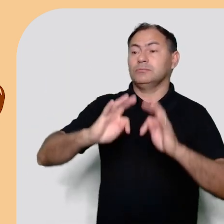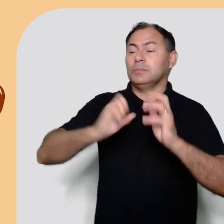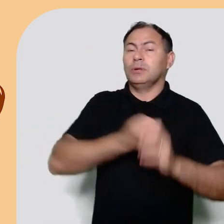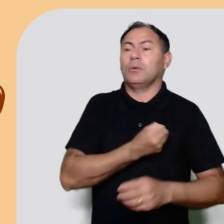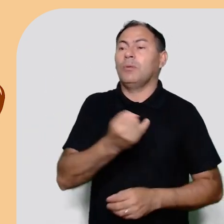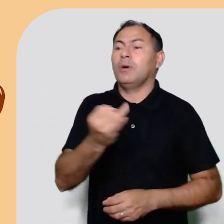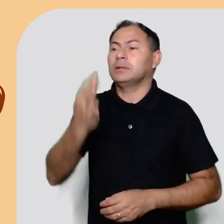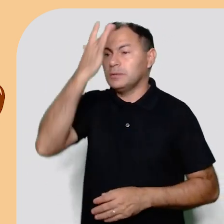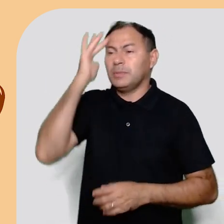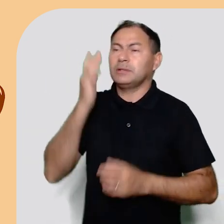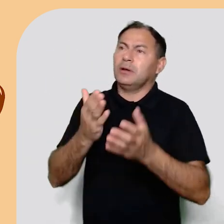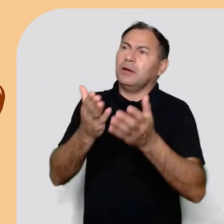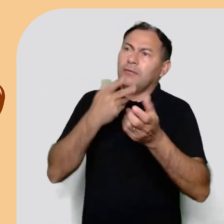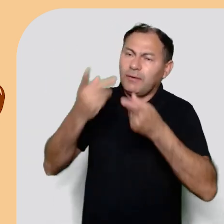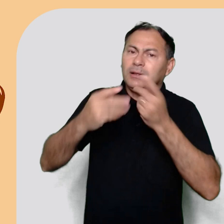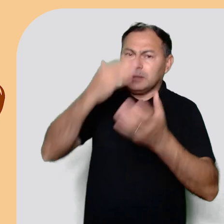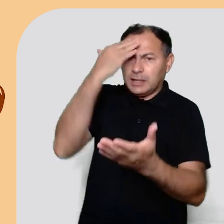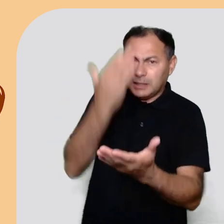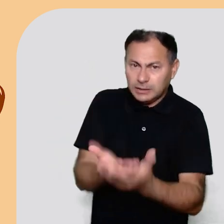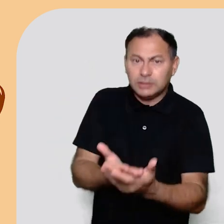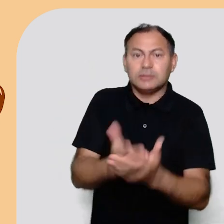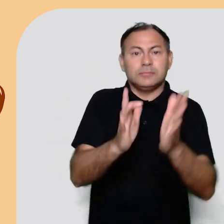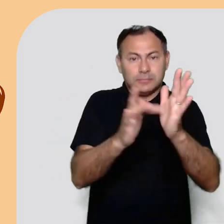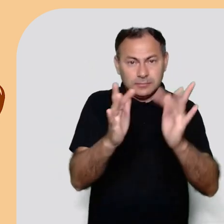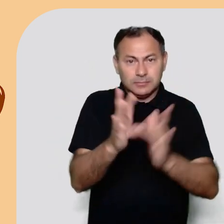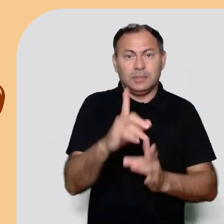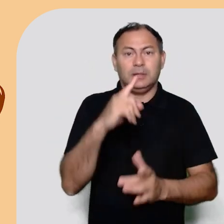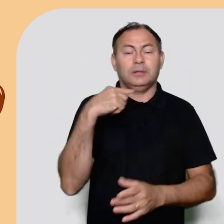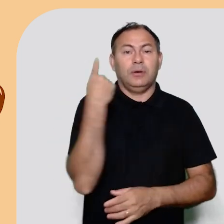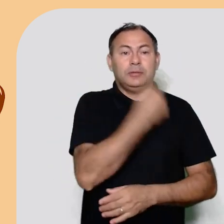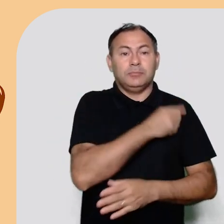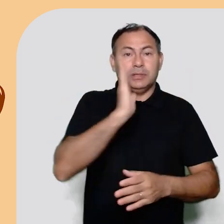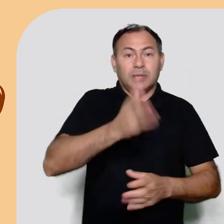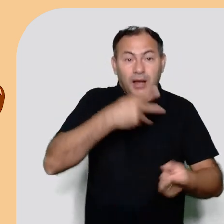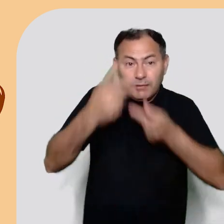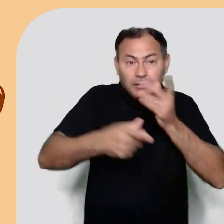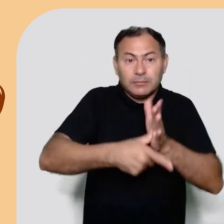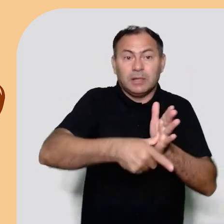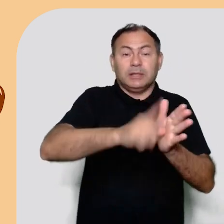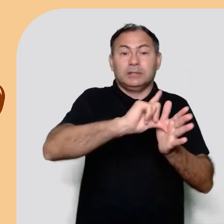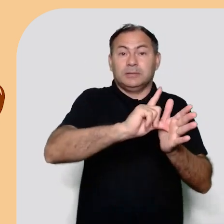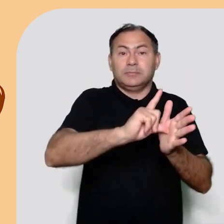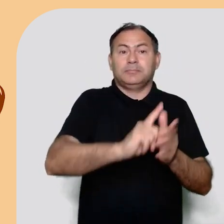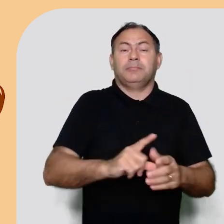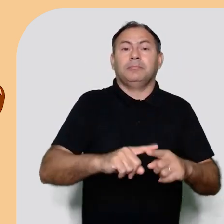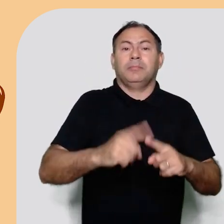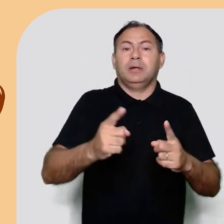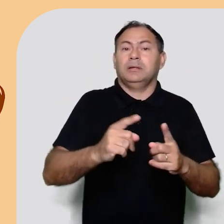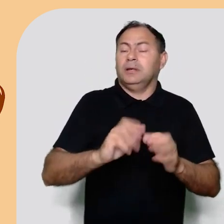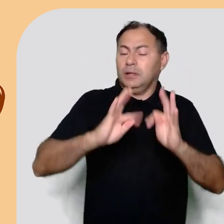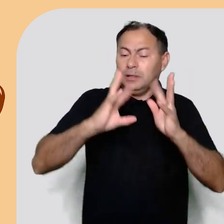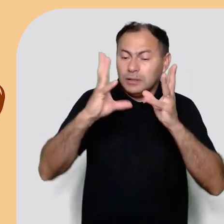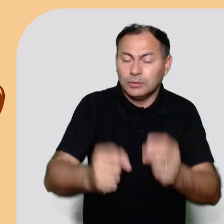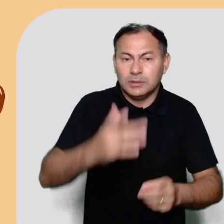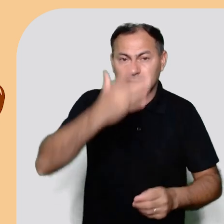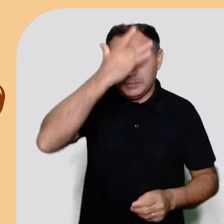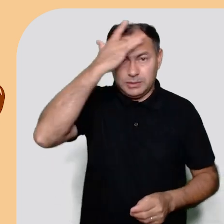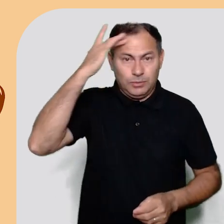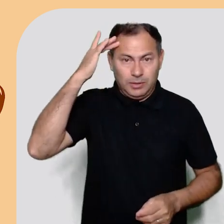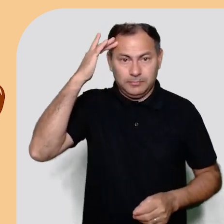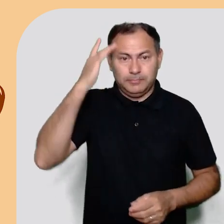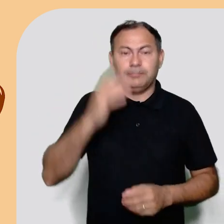quantos invocam o nome de Jesus Cristo, aquilo que nós já falávamos anteriormente, mas a todos os